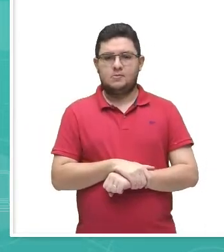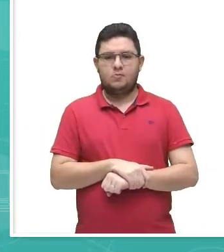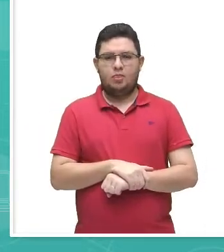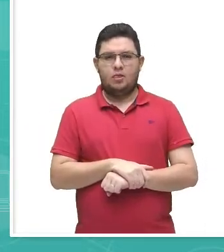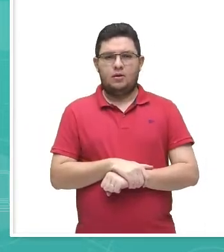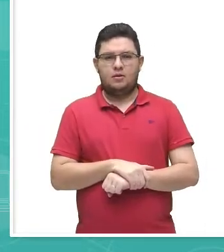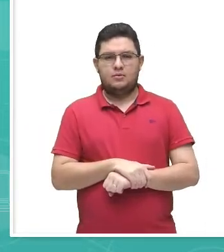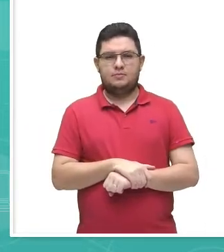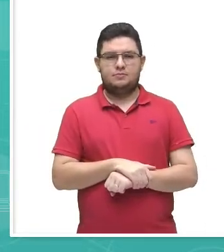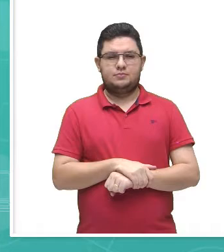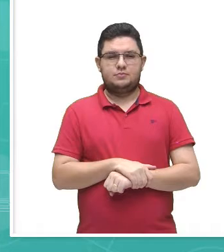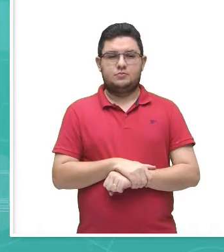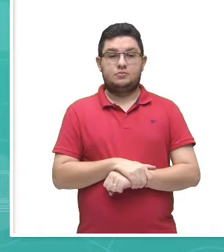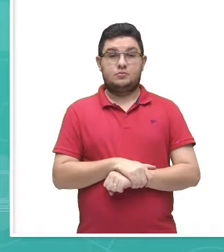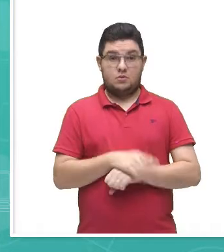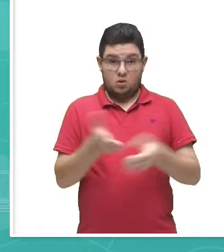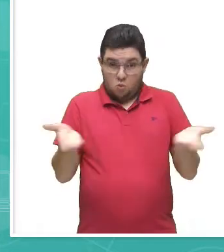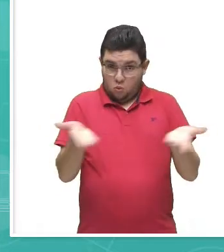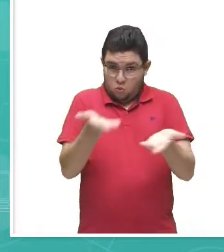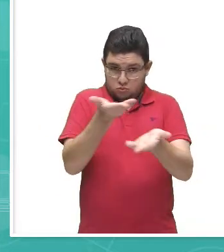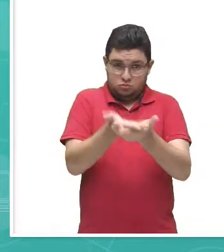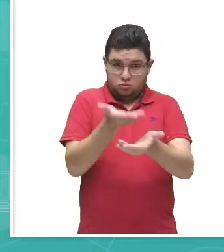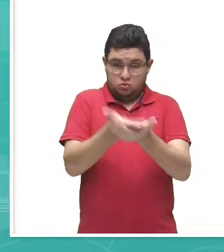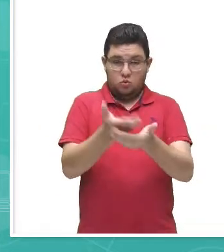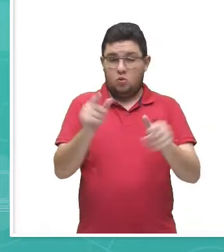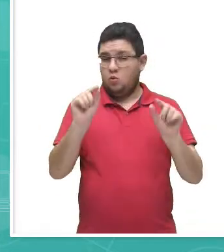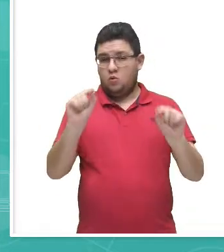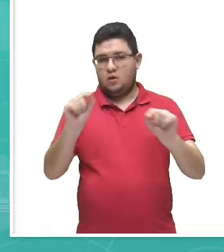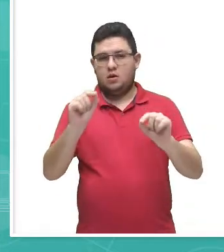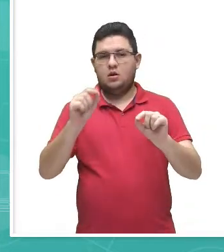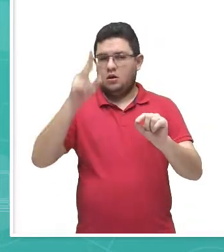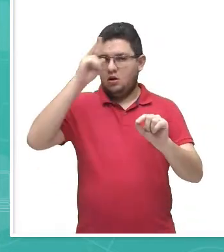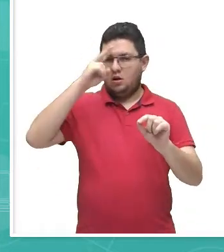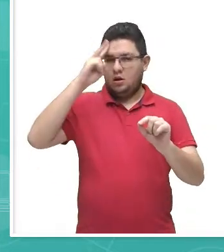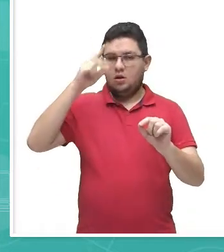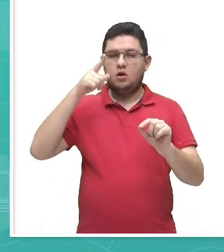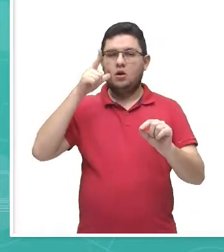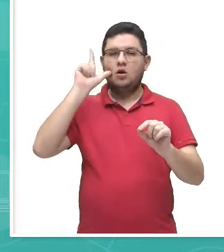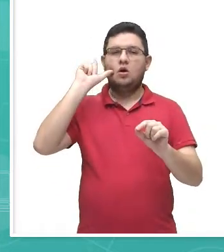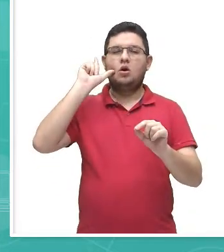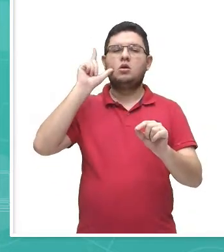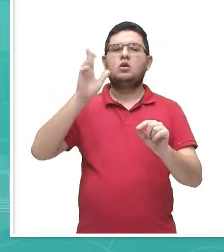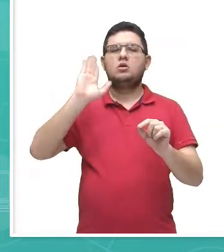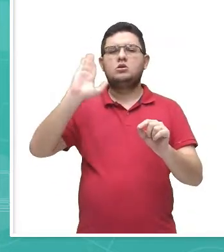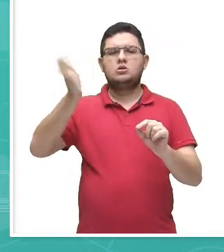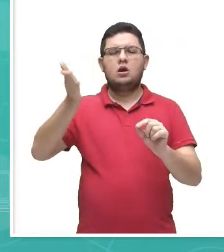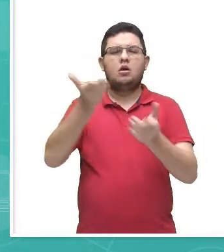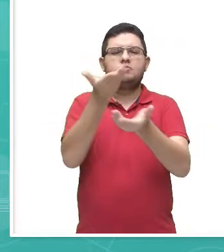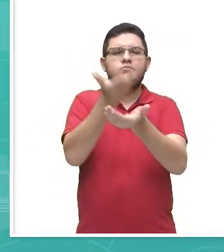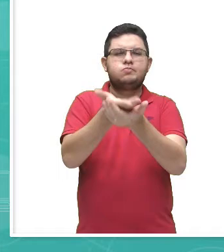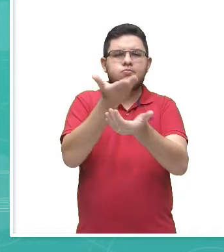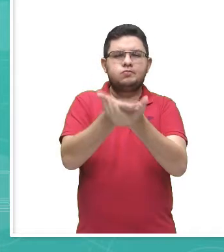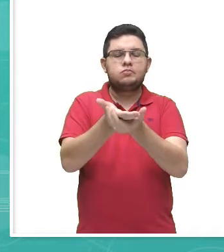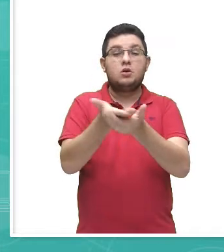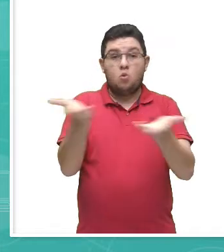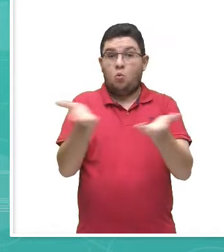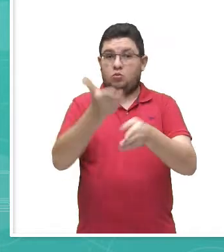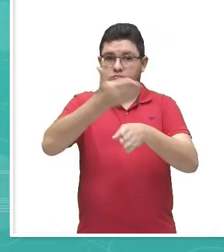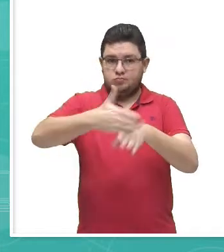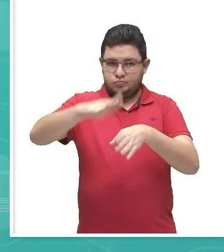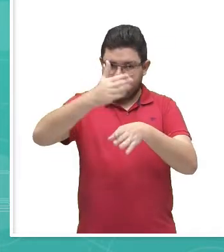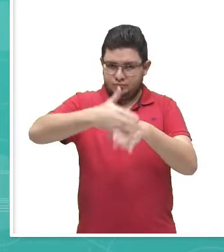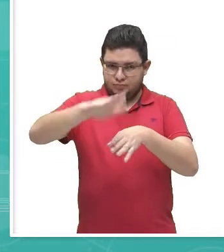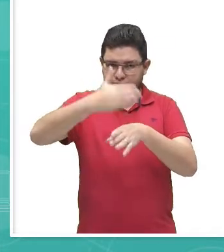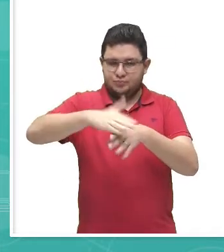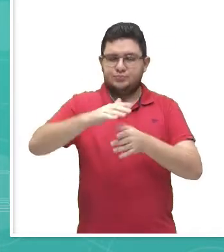na nossa aula de hoje, nós vamos colocar em prática aquilo que nós vimos na aula anterior, que foi o Simple Present, né? Foi uma revisão desse